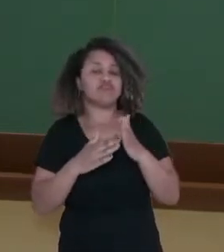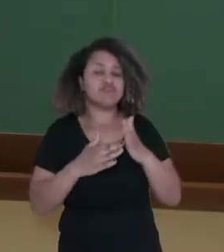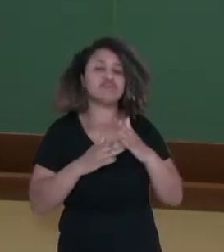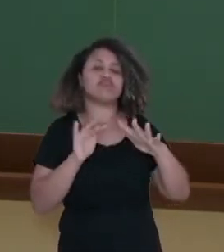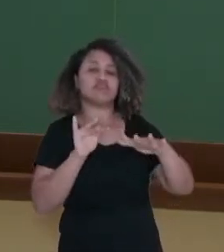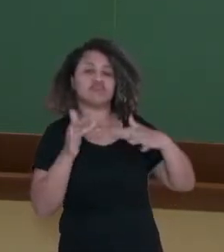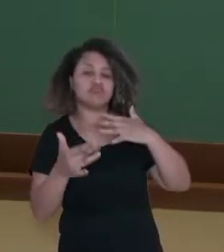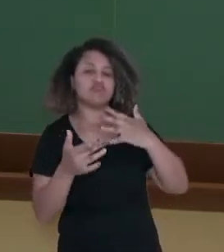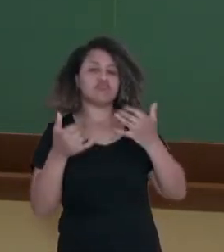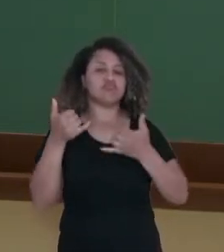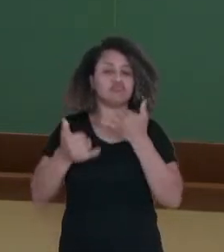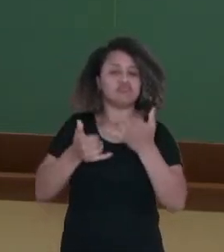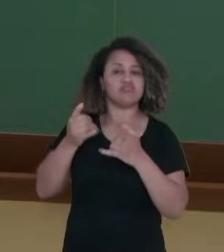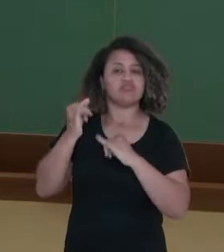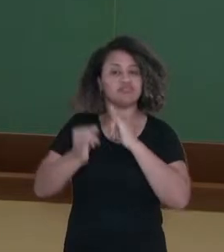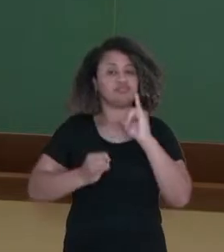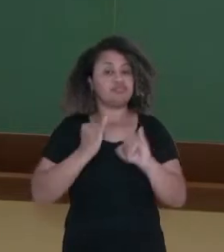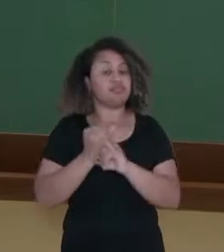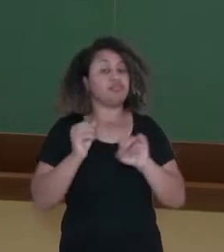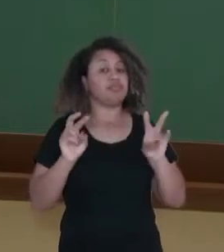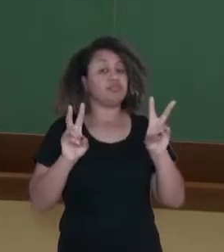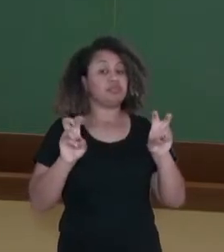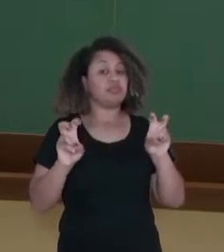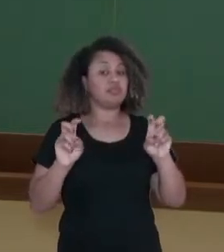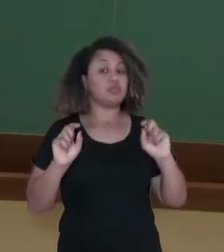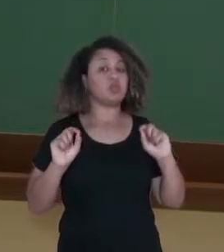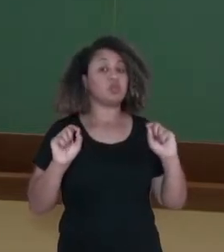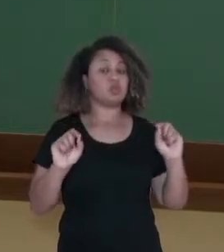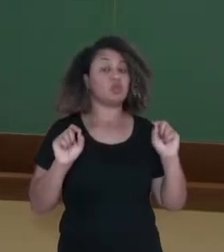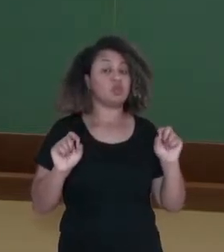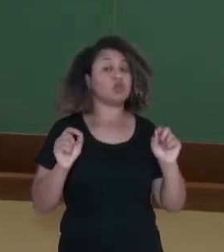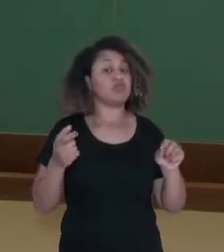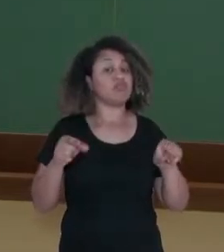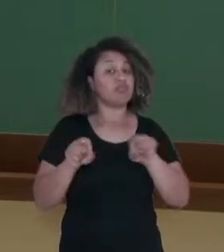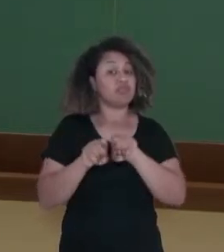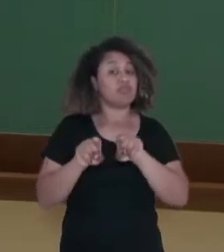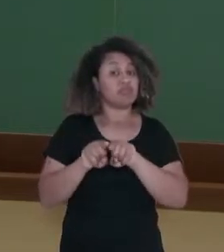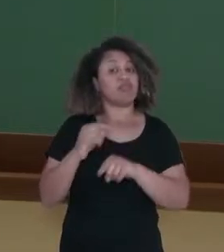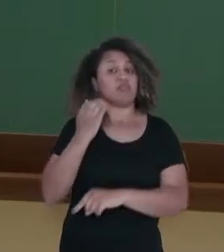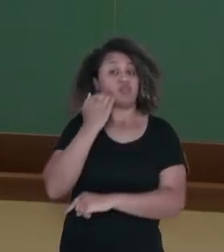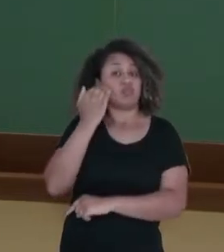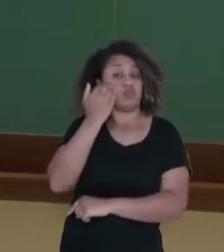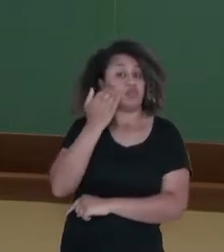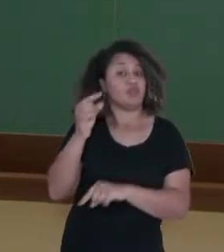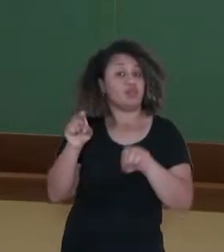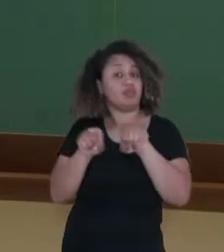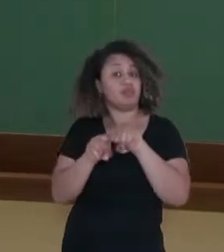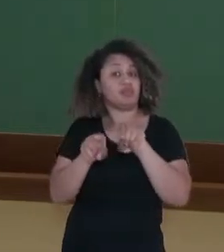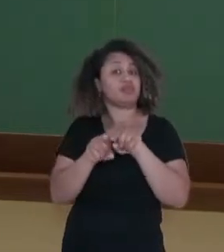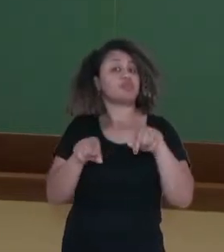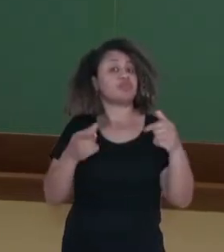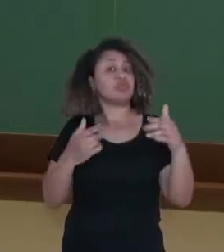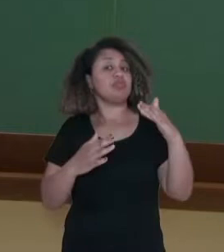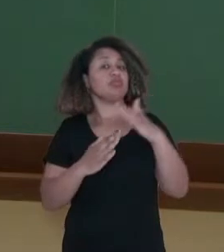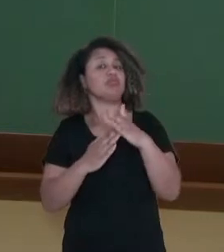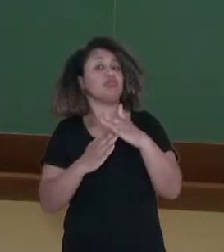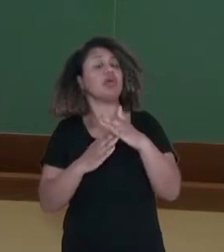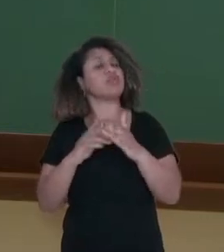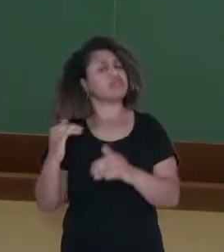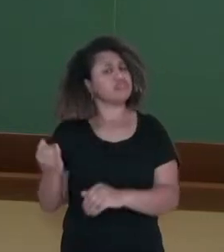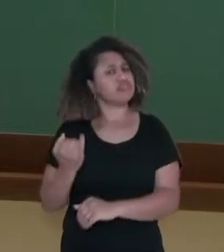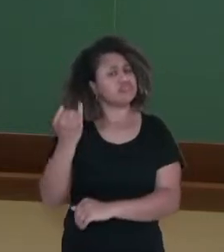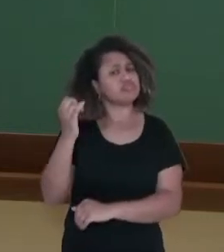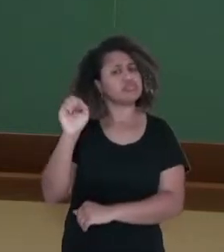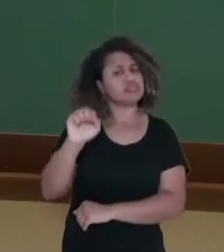internet, enfim, é um assunto que envolve até adolescentes, Então, o limite, é importante